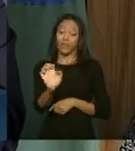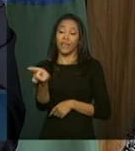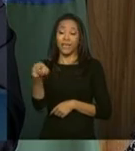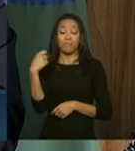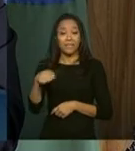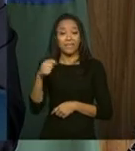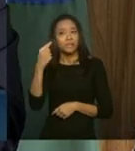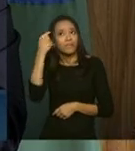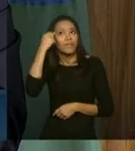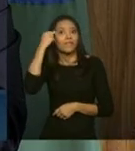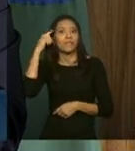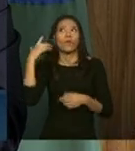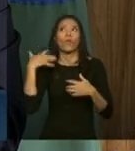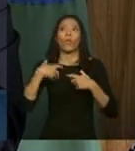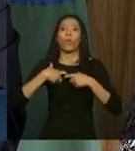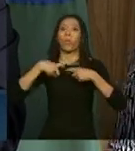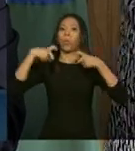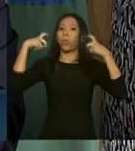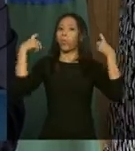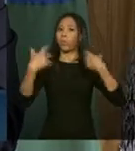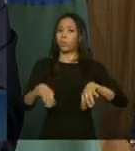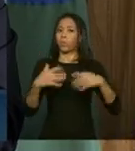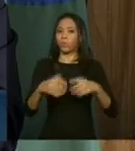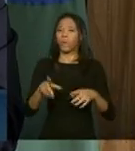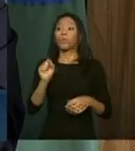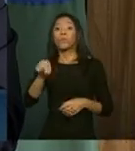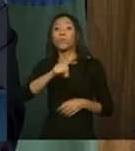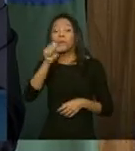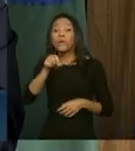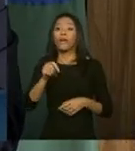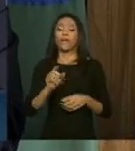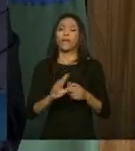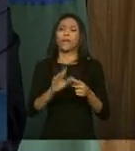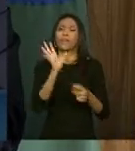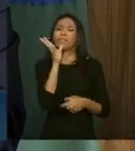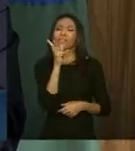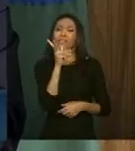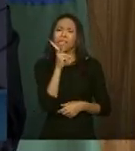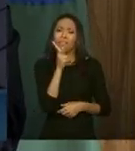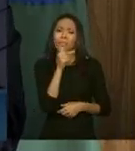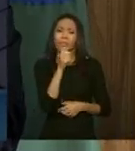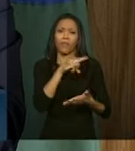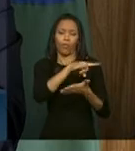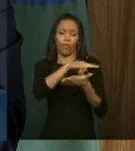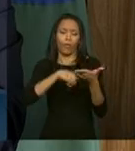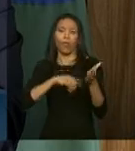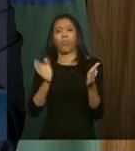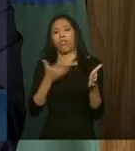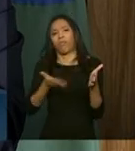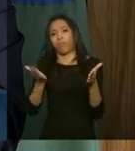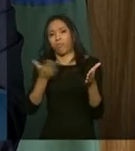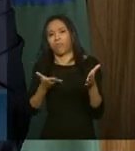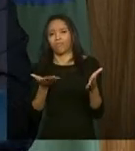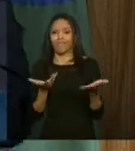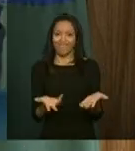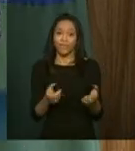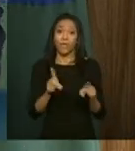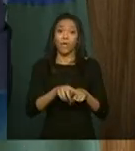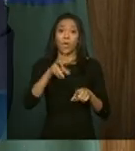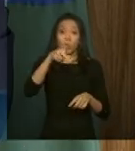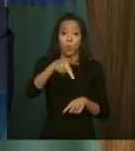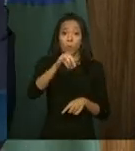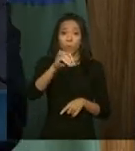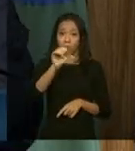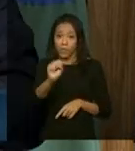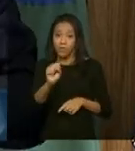continuar pensando grande também para aquilo que é grande agora, que é a desburocratização e a redução do custo de investimento. O PIS/COFINS está pronto para a